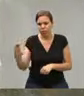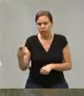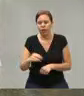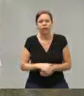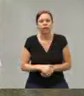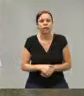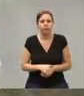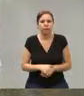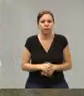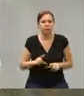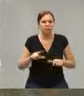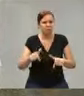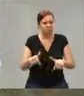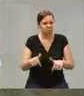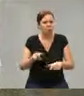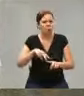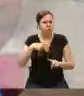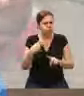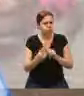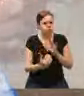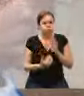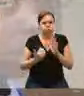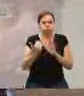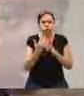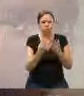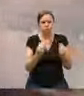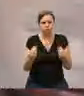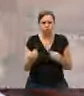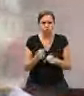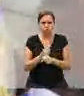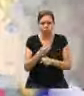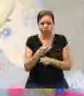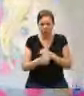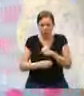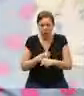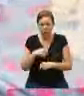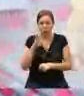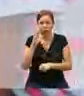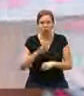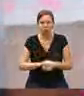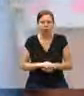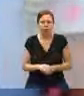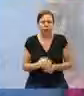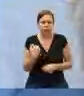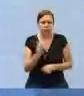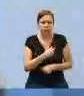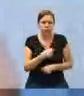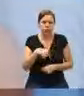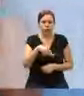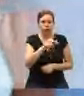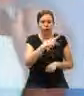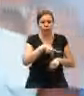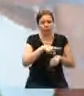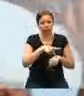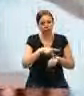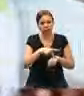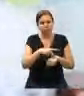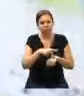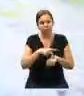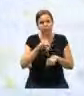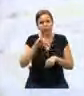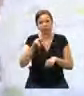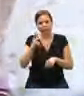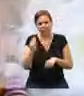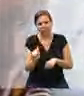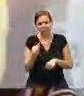atuação da ONG cresceu muito. Cresceu demais nos últimos 3 anos, né? nós fomos para a ilha de Madagascar, o sul da